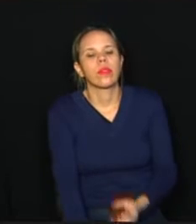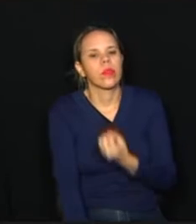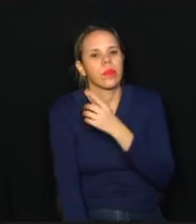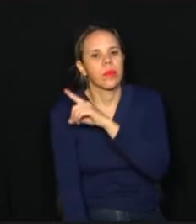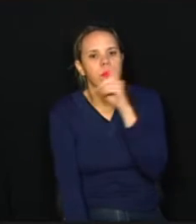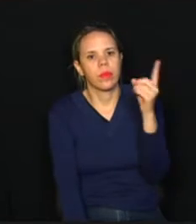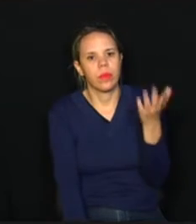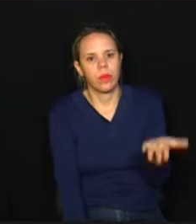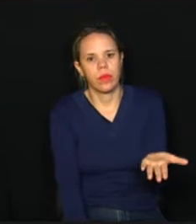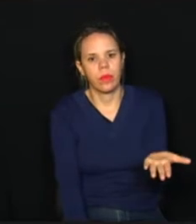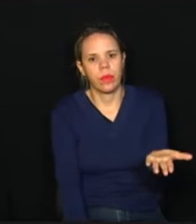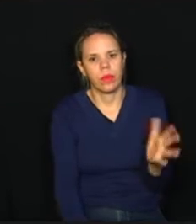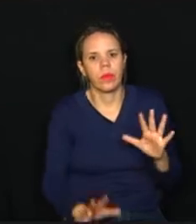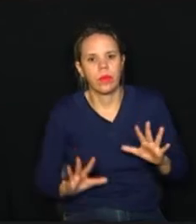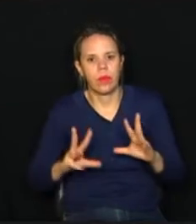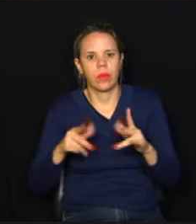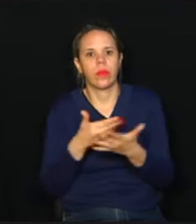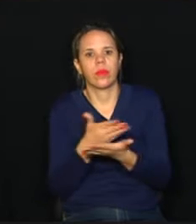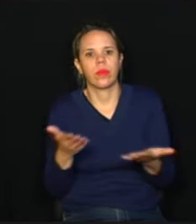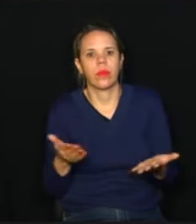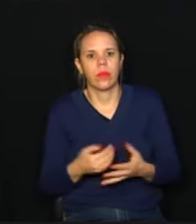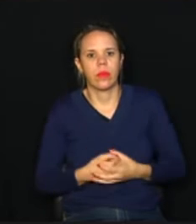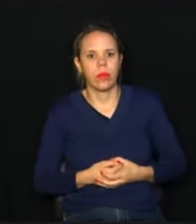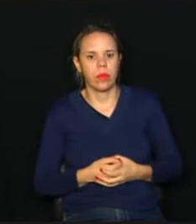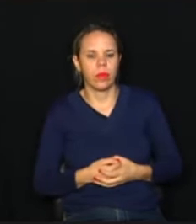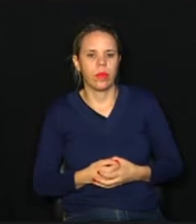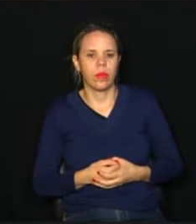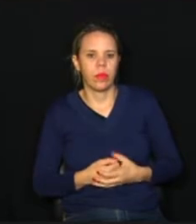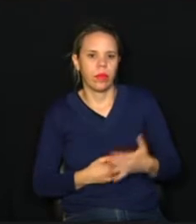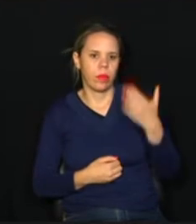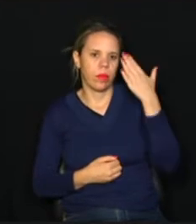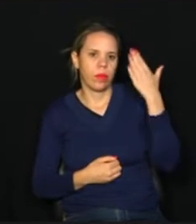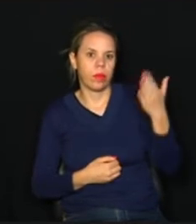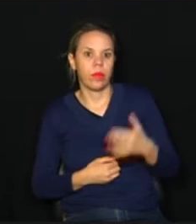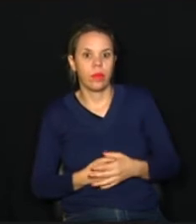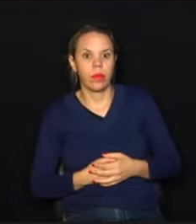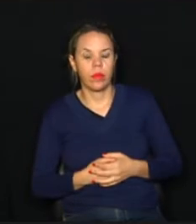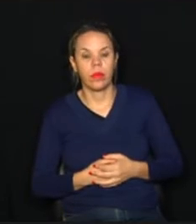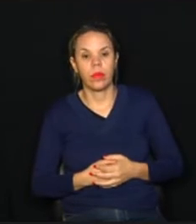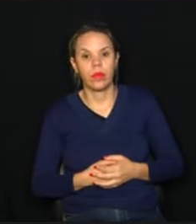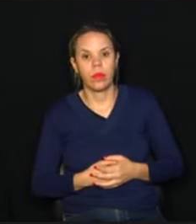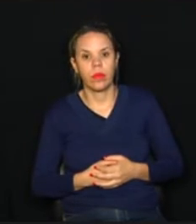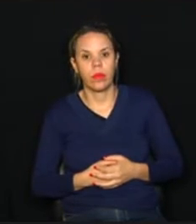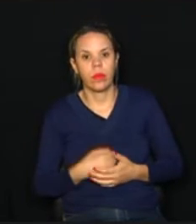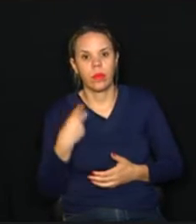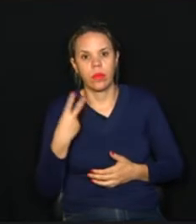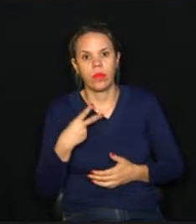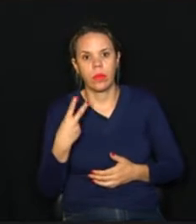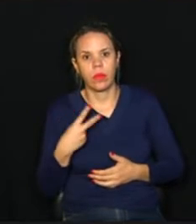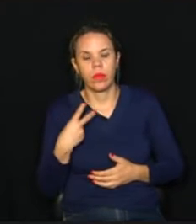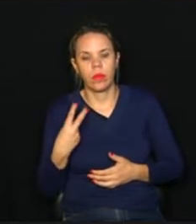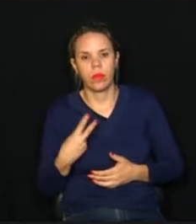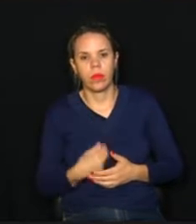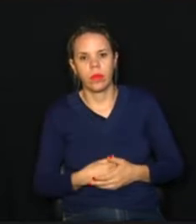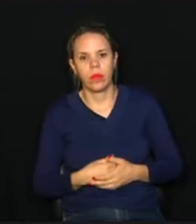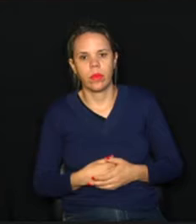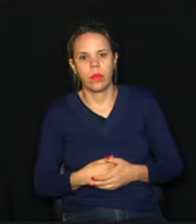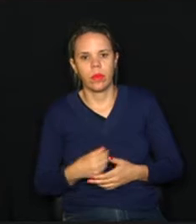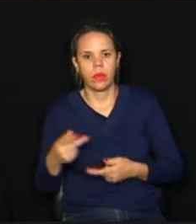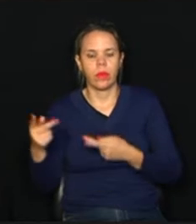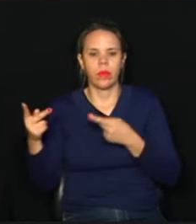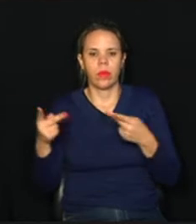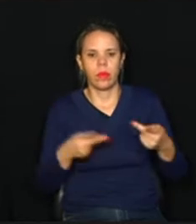dia a todos. Agradeço, vereador, o